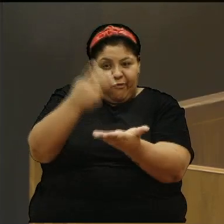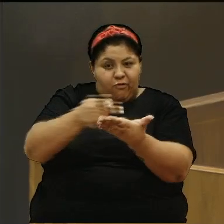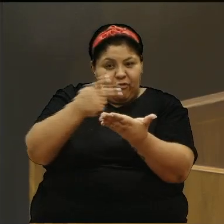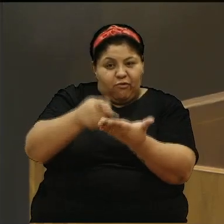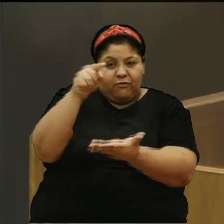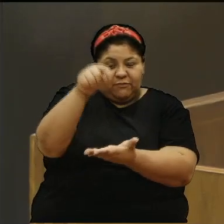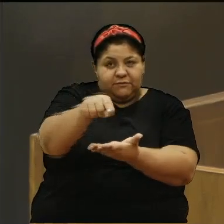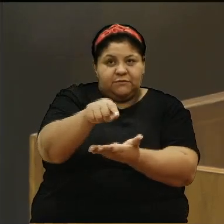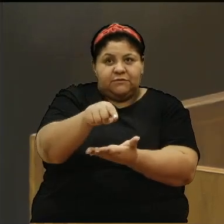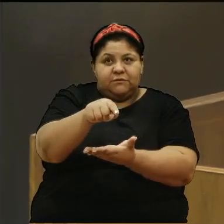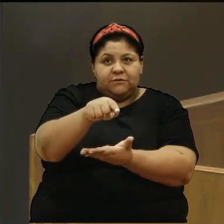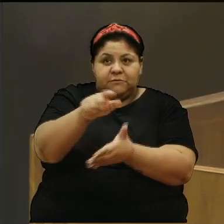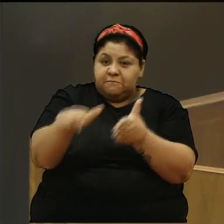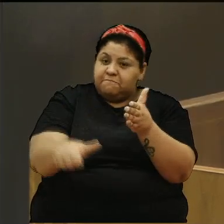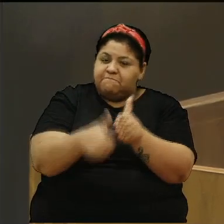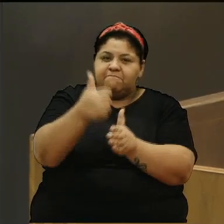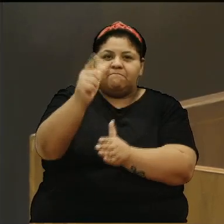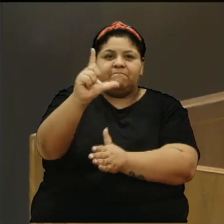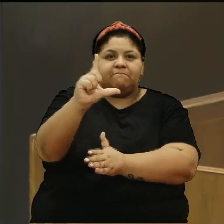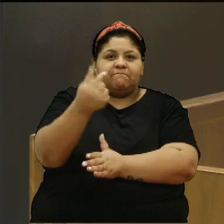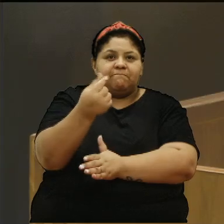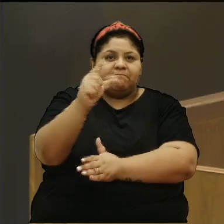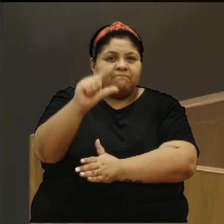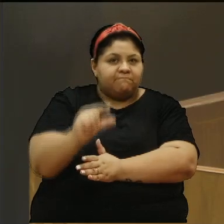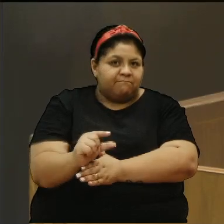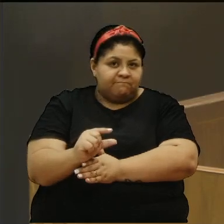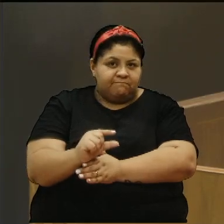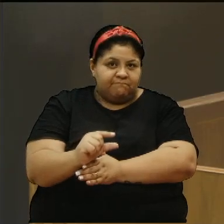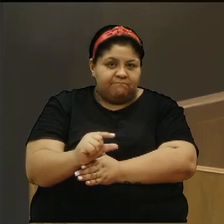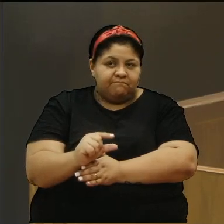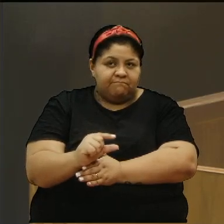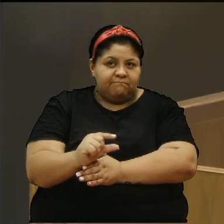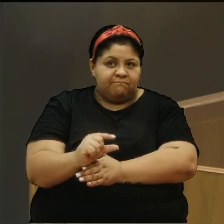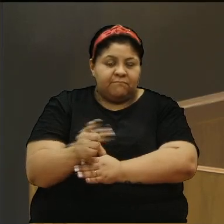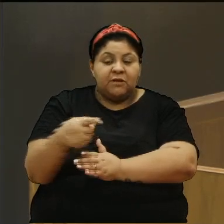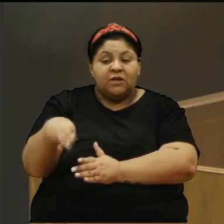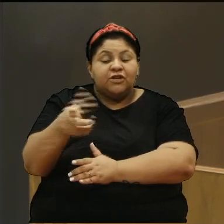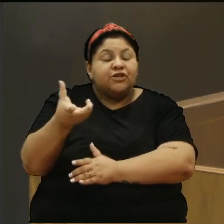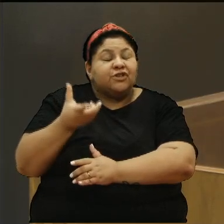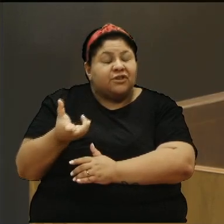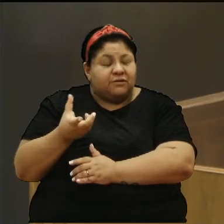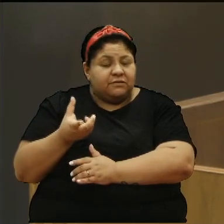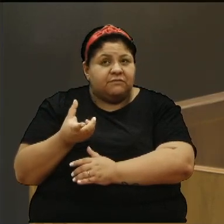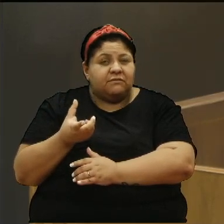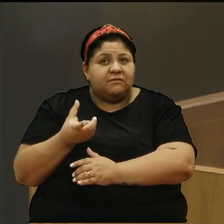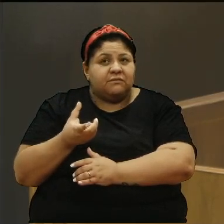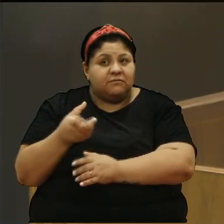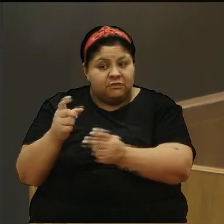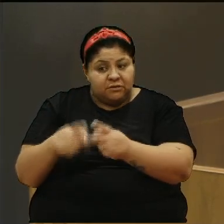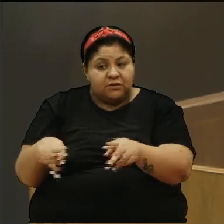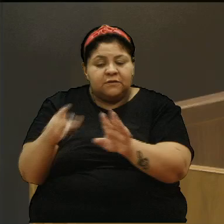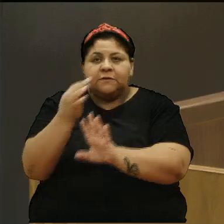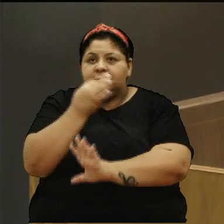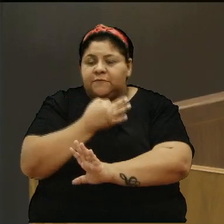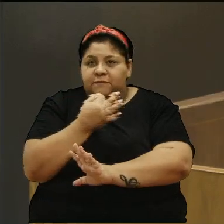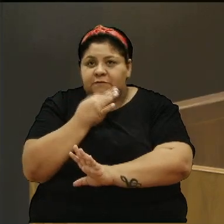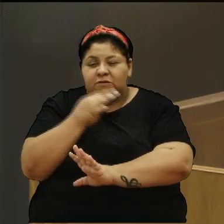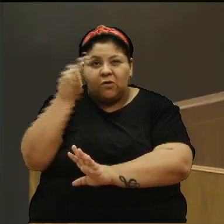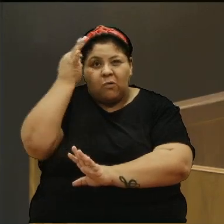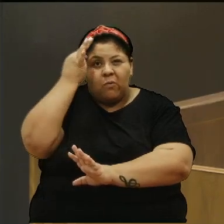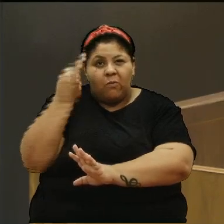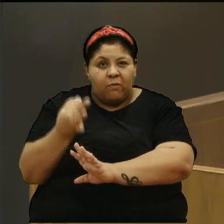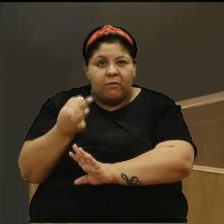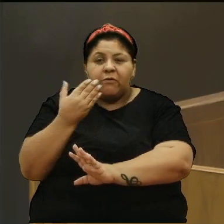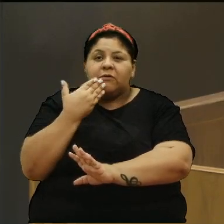daquele material muito mais barato do que fazer com material virgem. Então a gente quer que a população de Caxias entenda